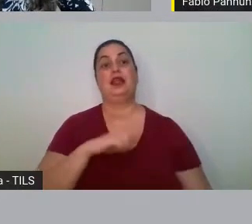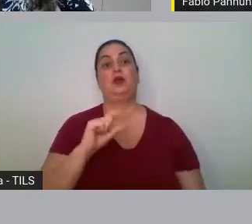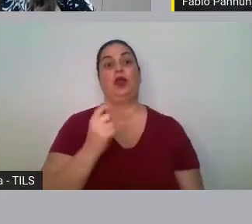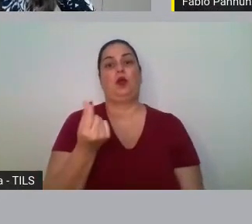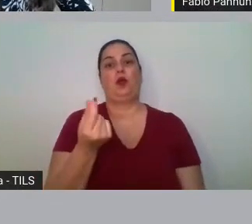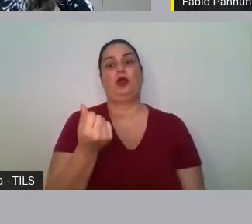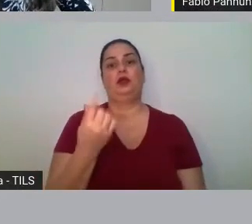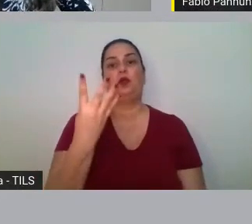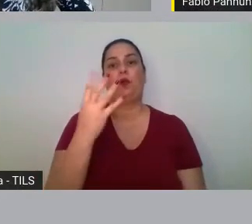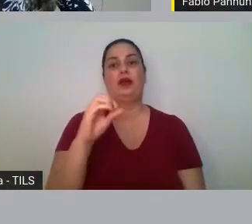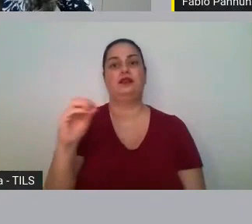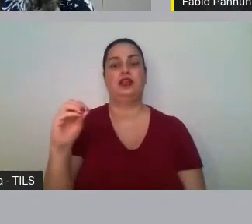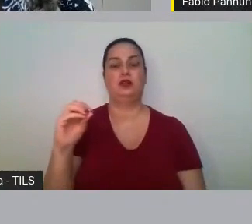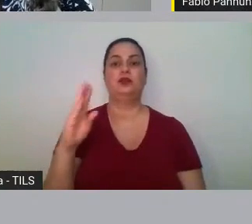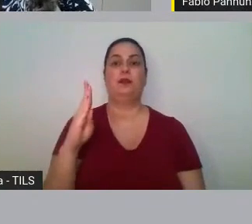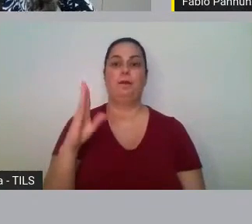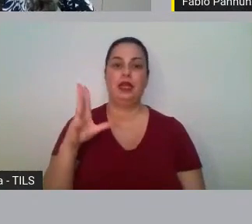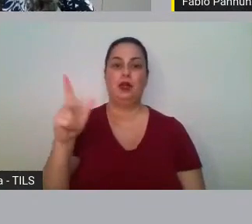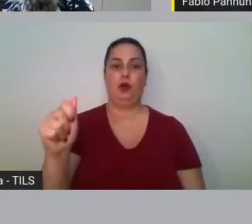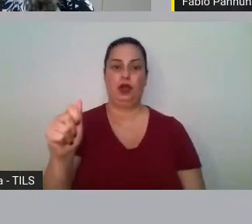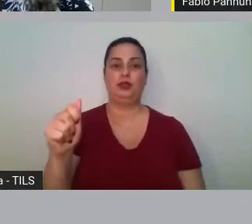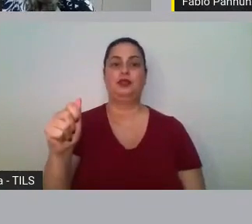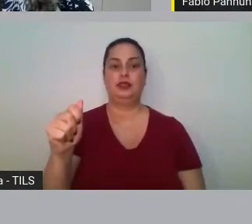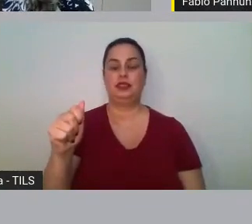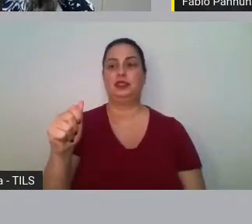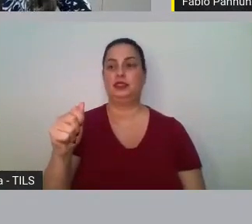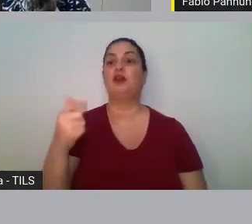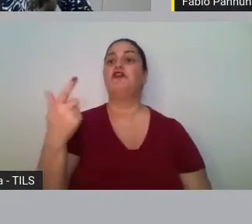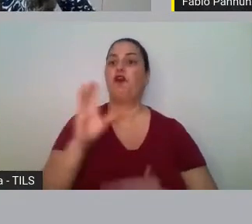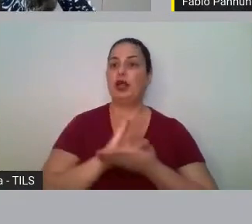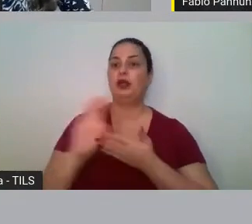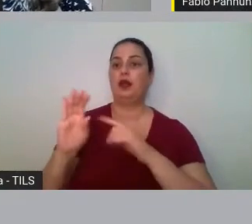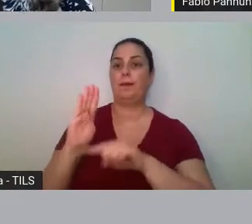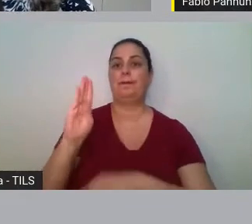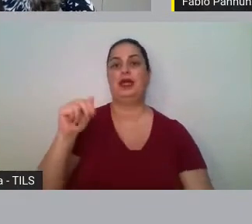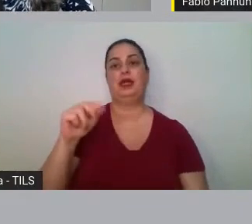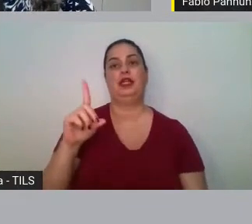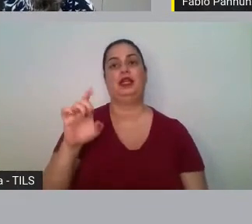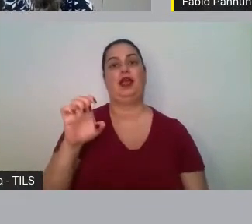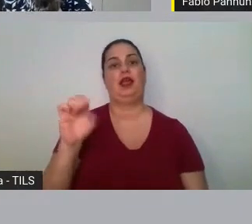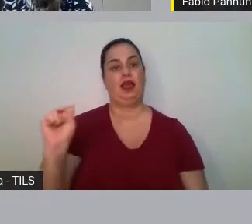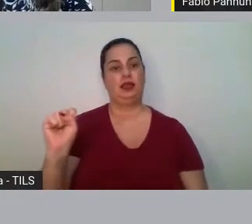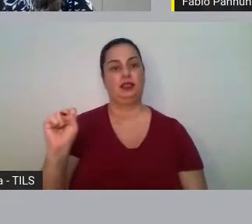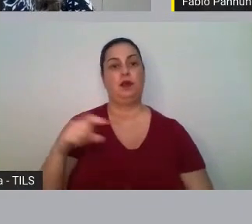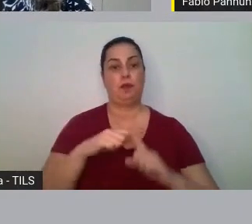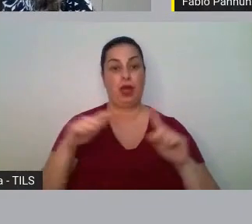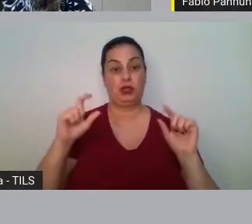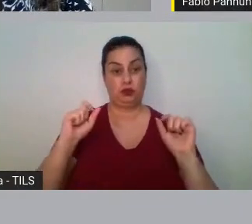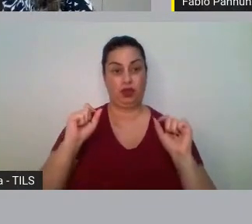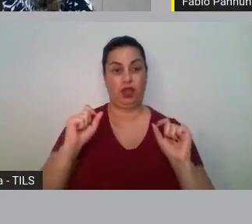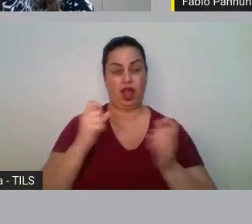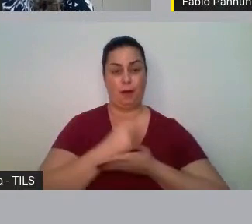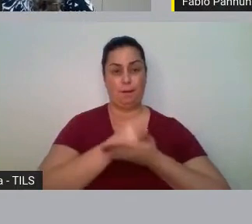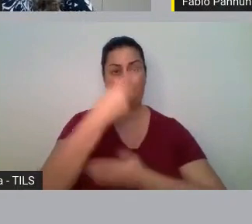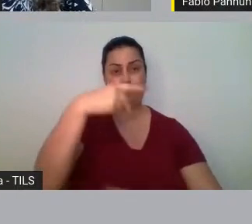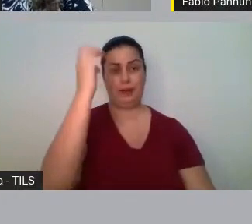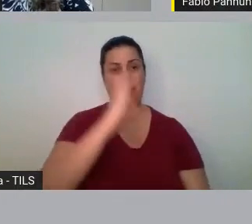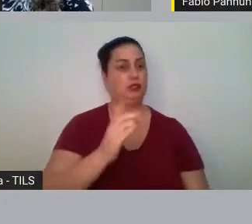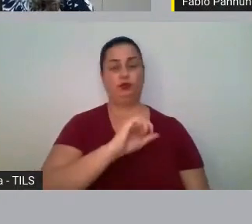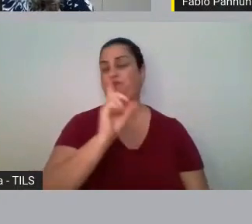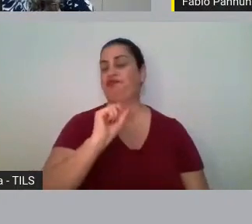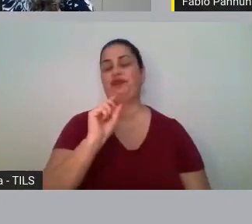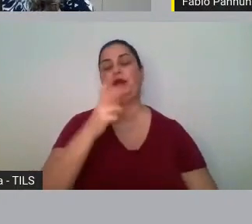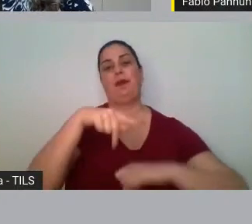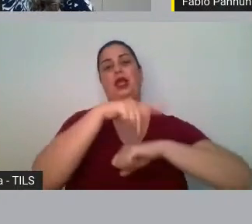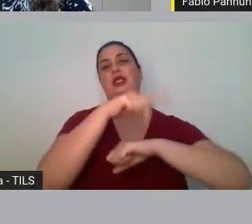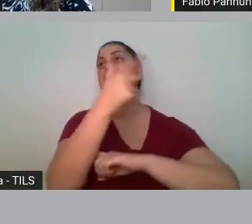para o BNDES, mas grande parte disso foi investido no exterior, nem foi investido aqui. Estamos falando de 4 trilhões